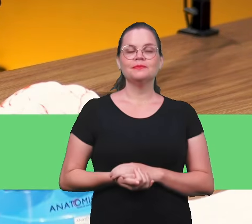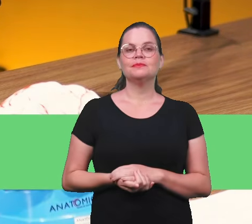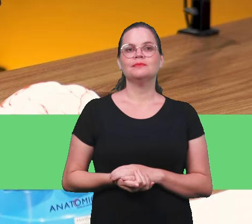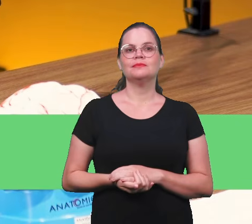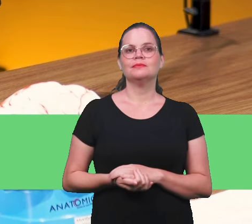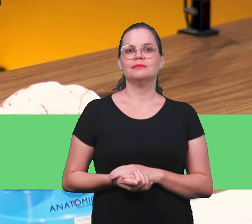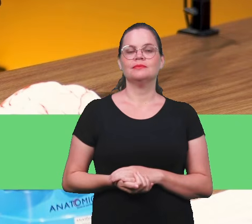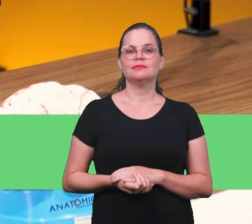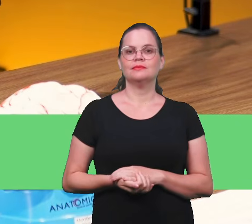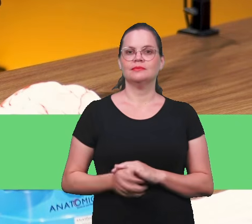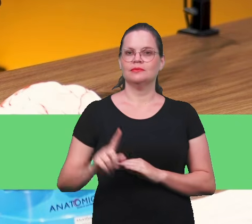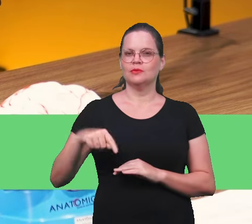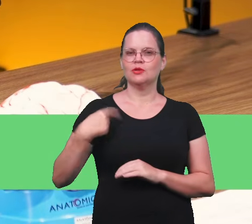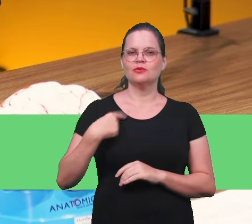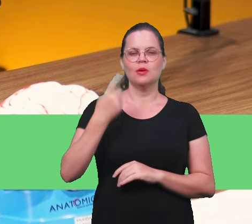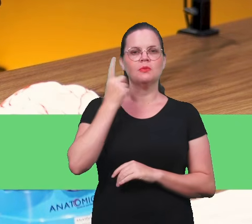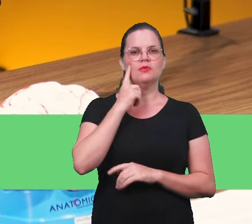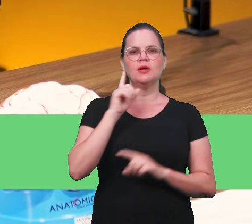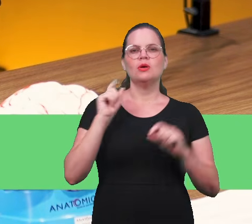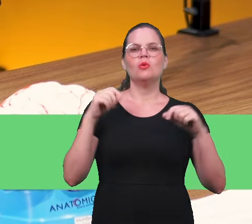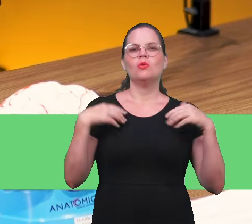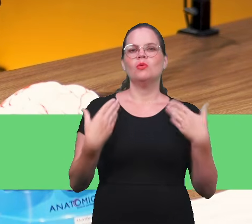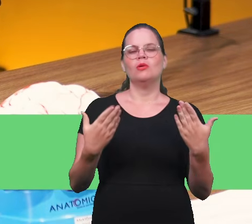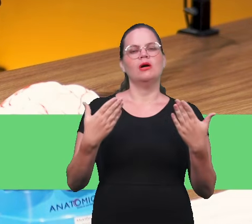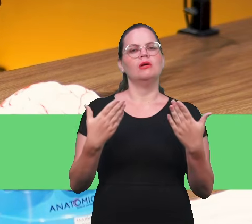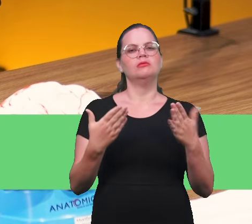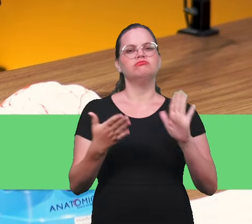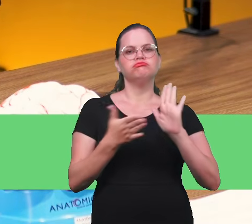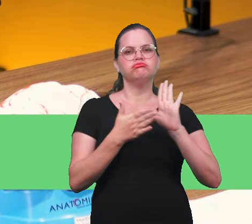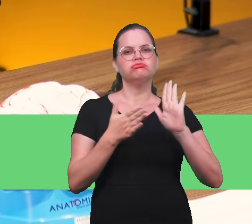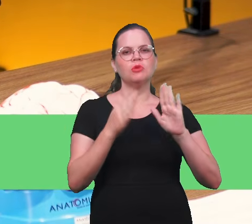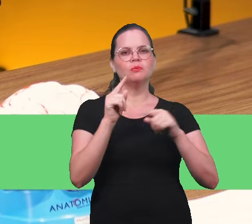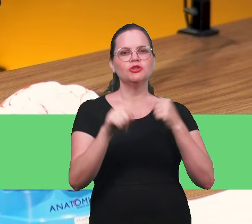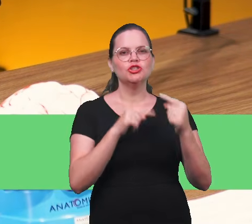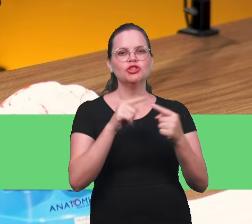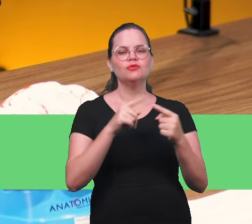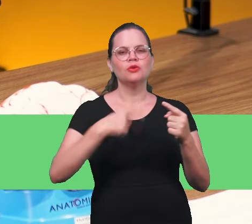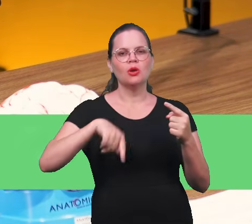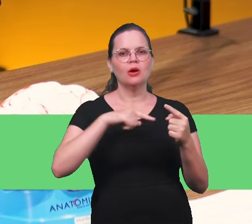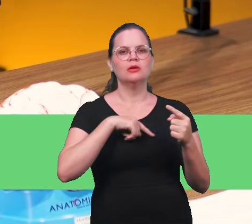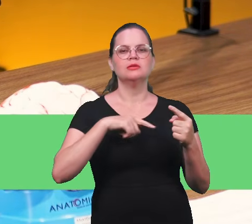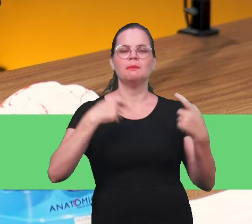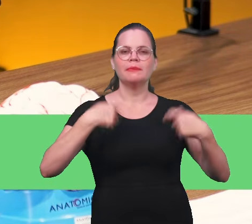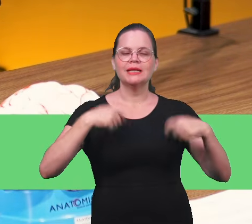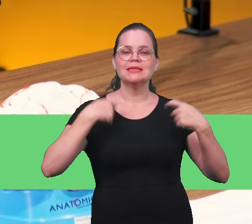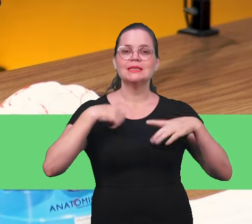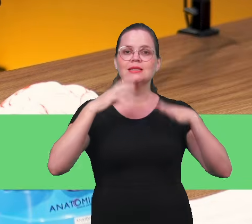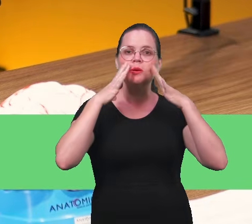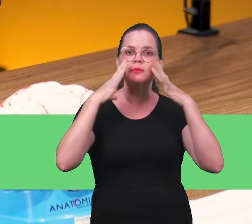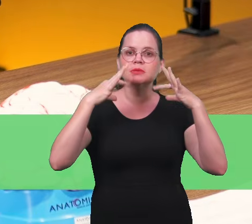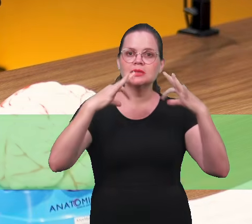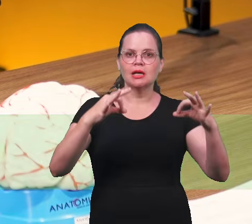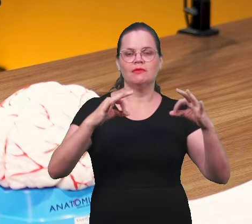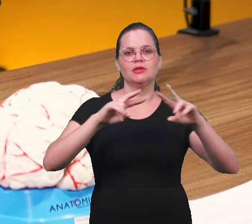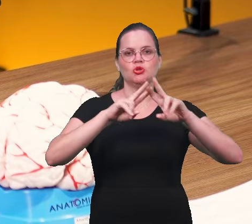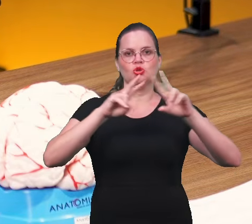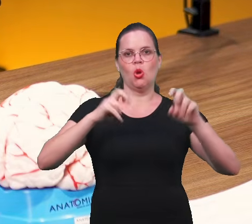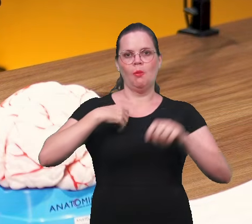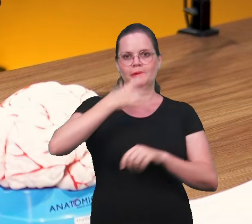sobre o propósito de observar a importância de um cuidado com a saúde